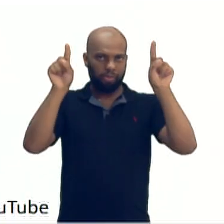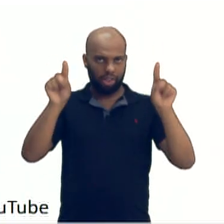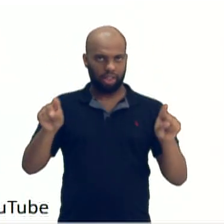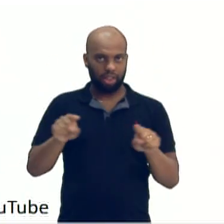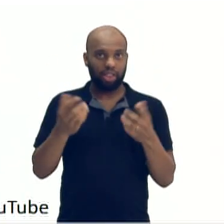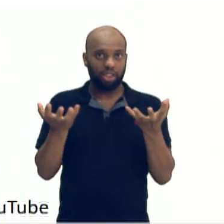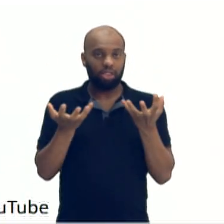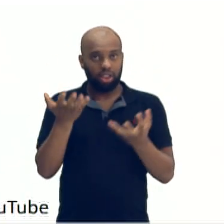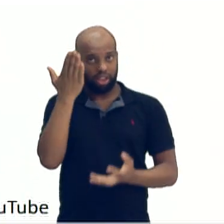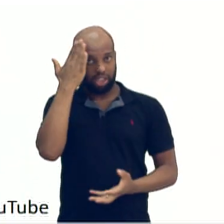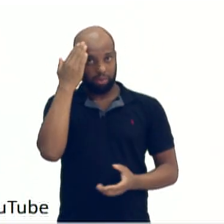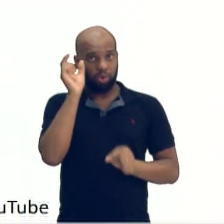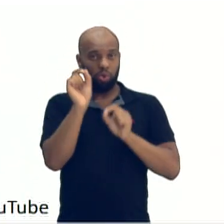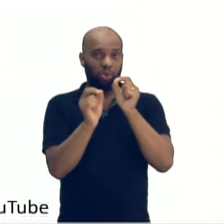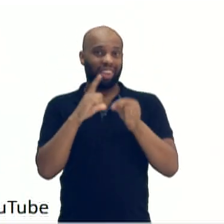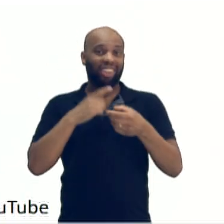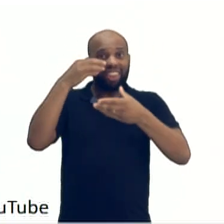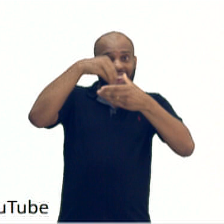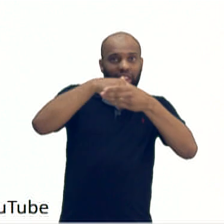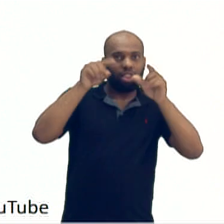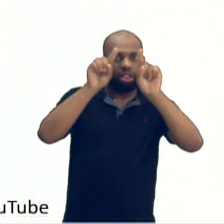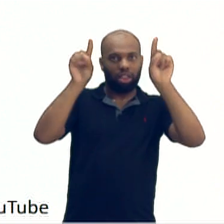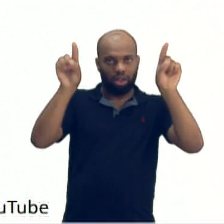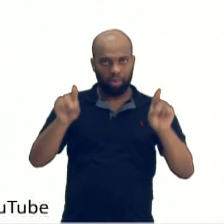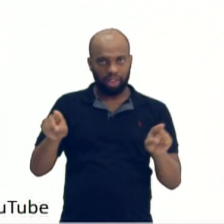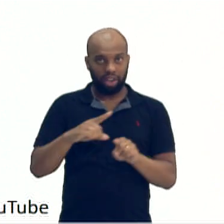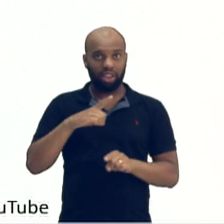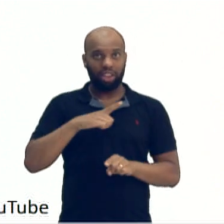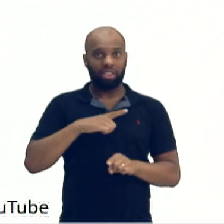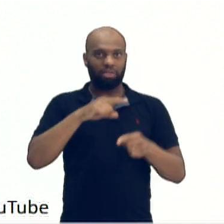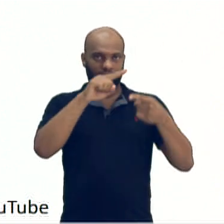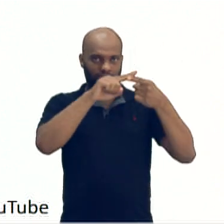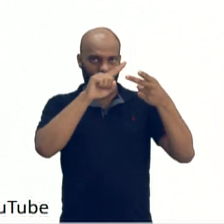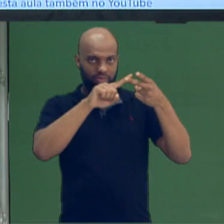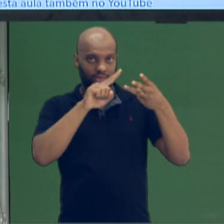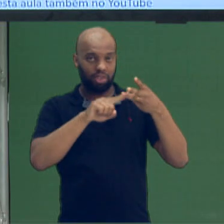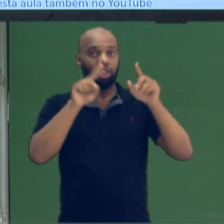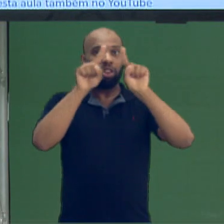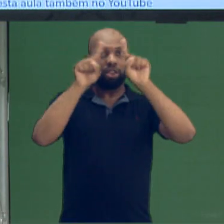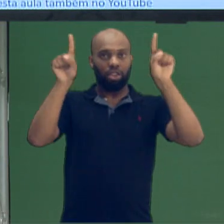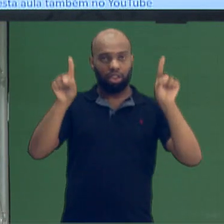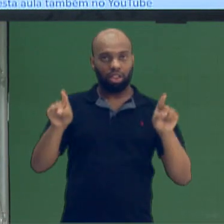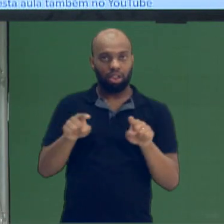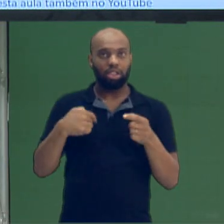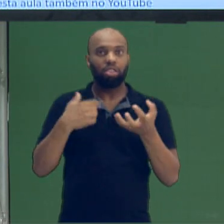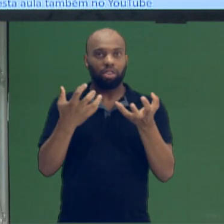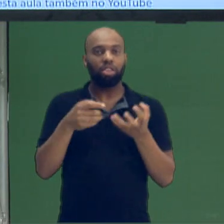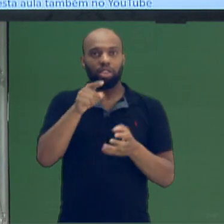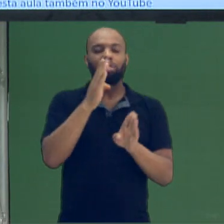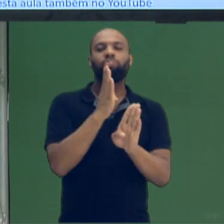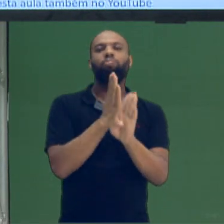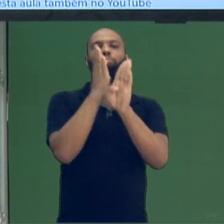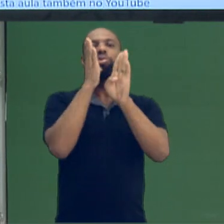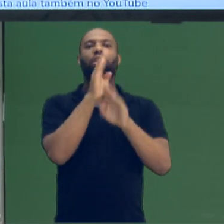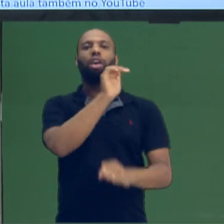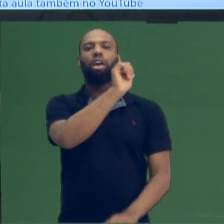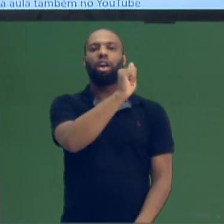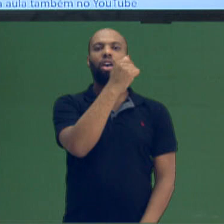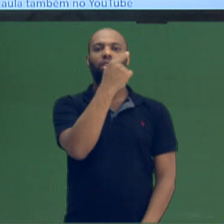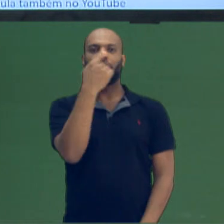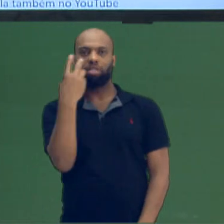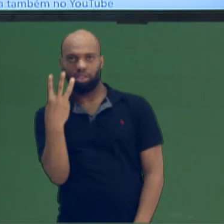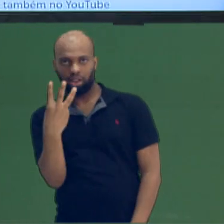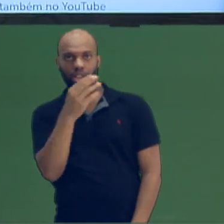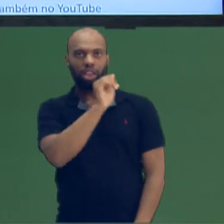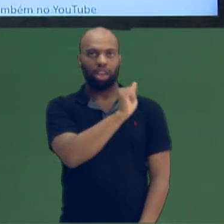os termos dentro da matriz. Então, vocês vão ter 3 matrizes aqui e eu quero que vocês identifiquem o termo